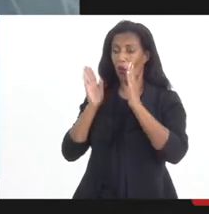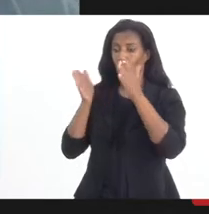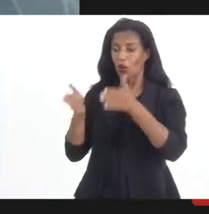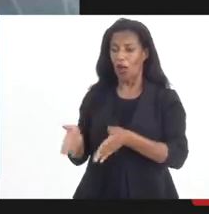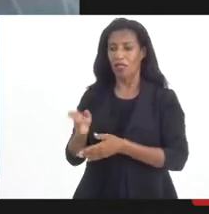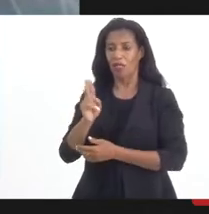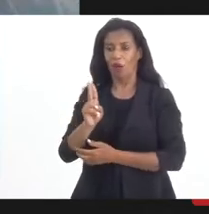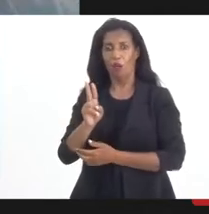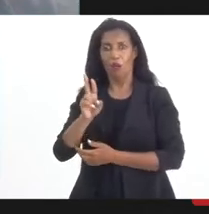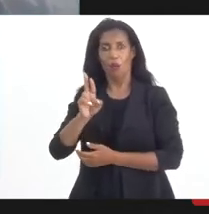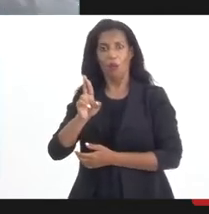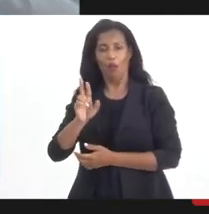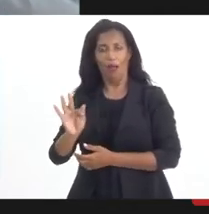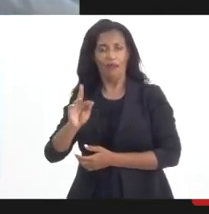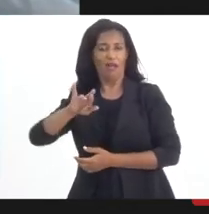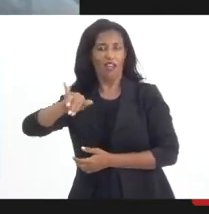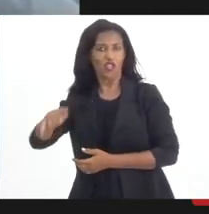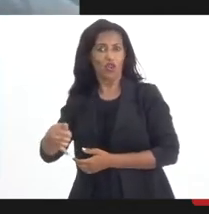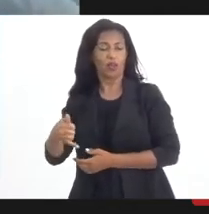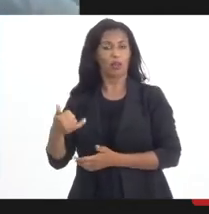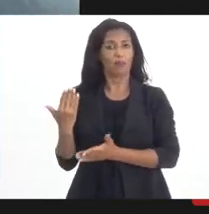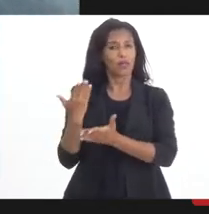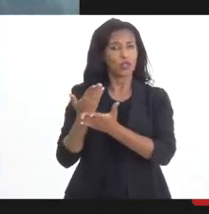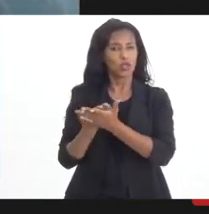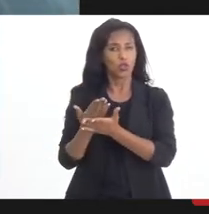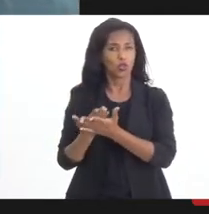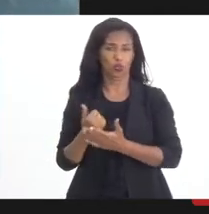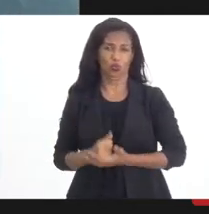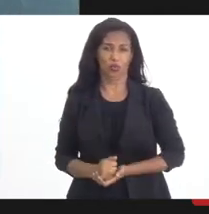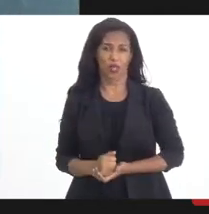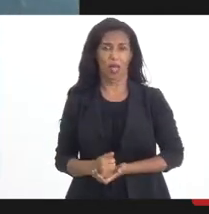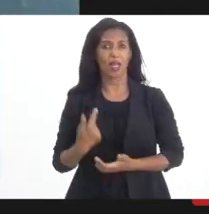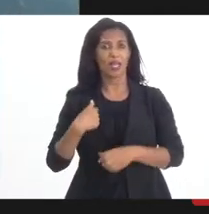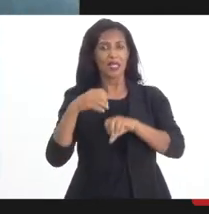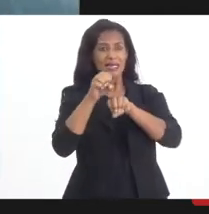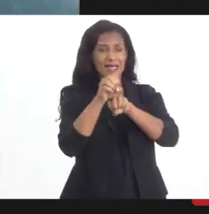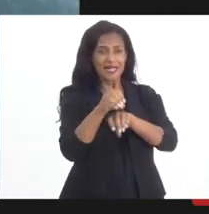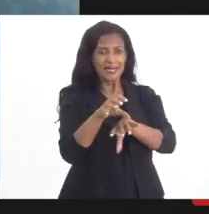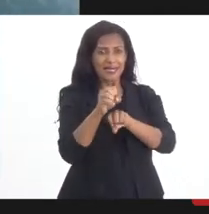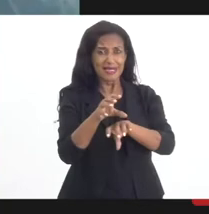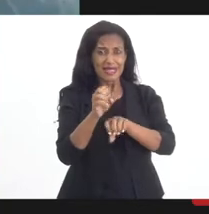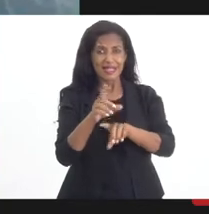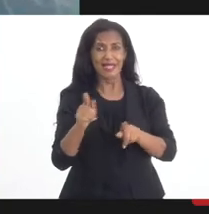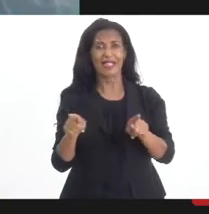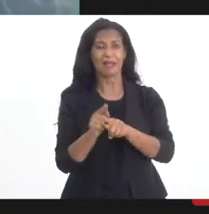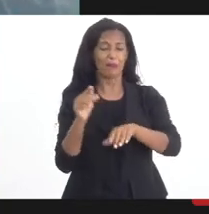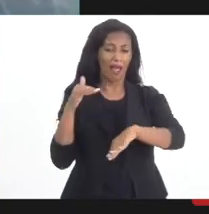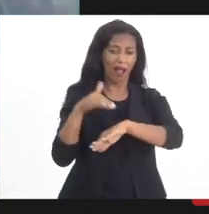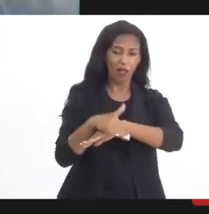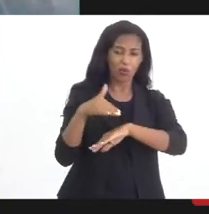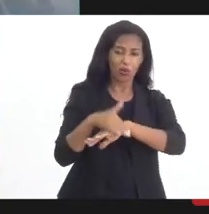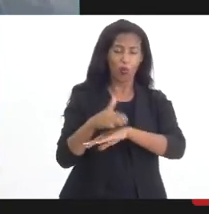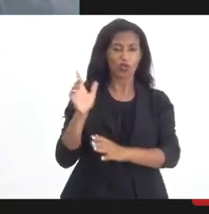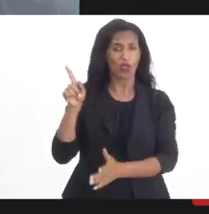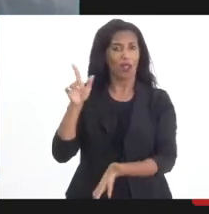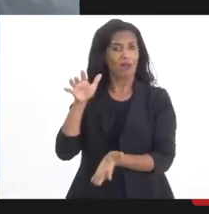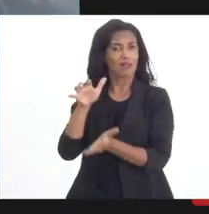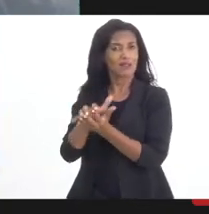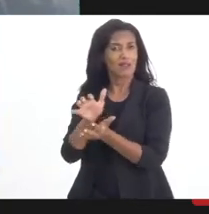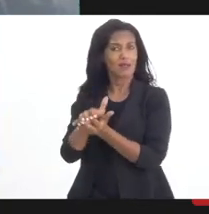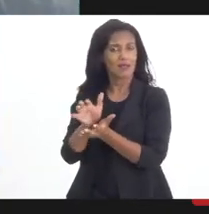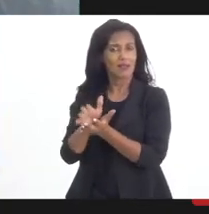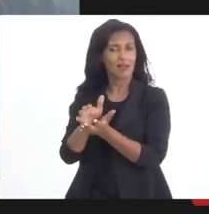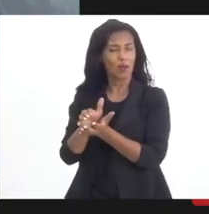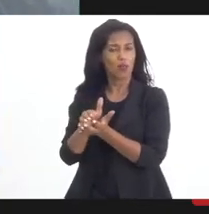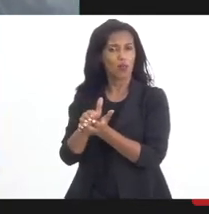às 8 horas para poder estudar. Então, e dei aula também no colégio Aldebaran à noite, lá em Santa Cruz, na comunidade